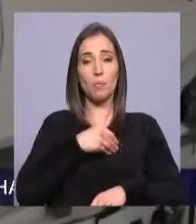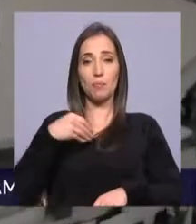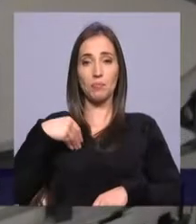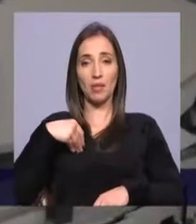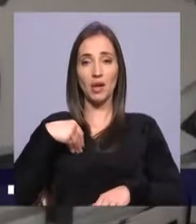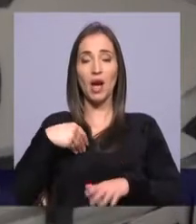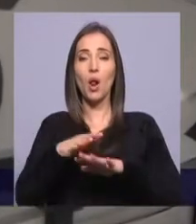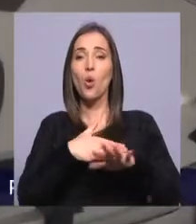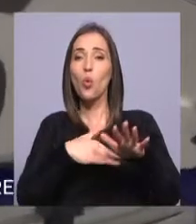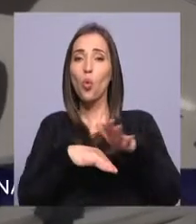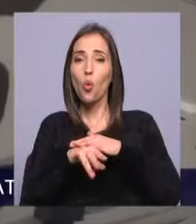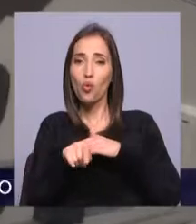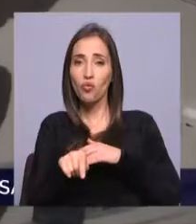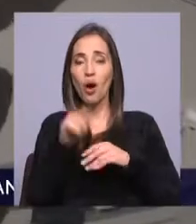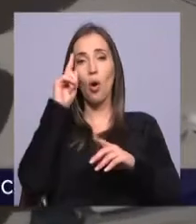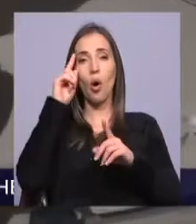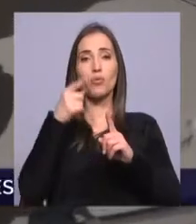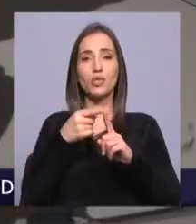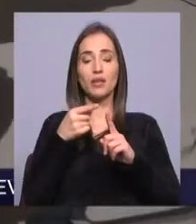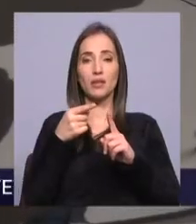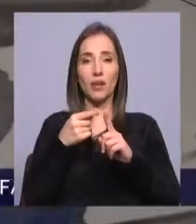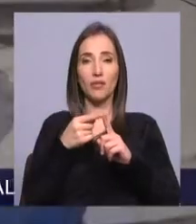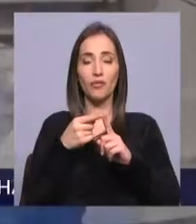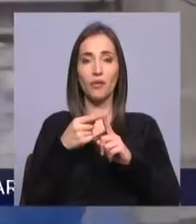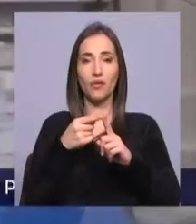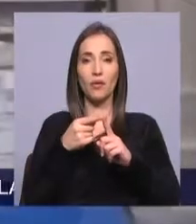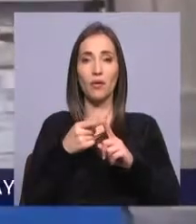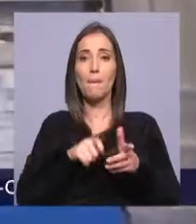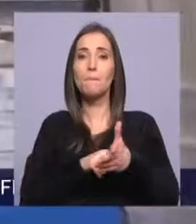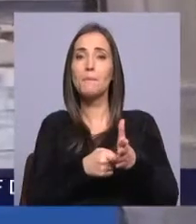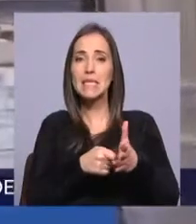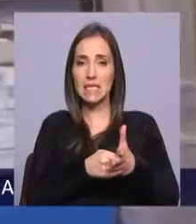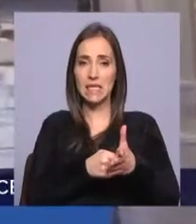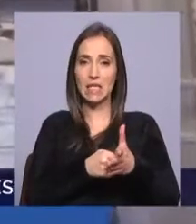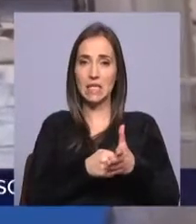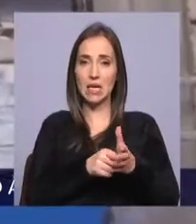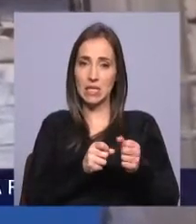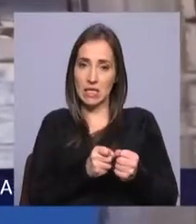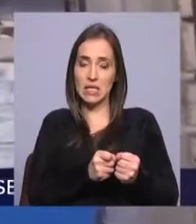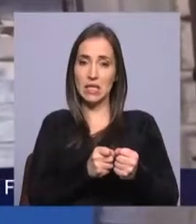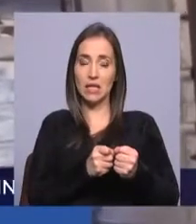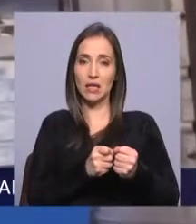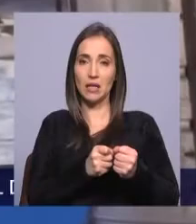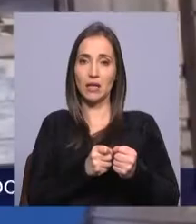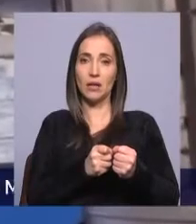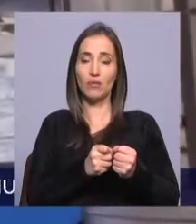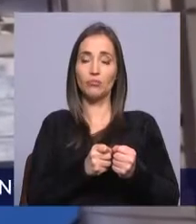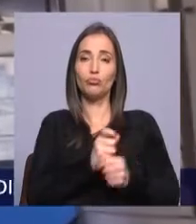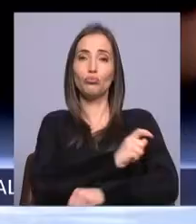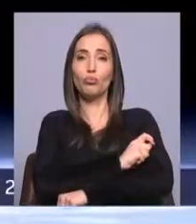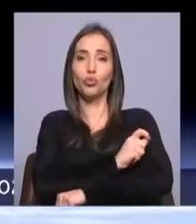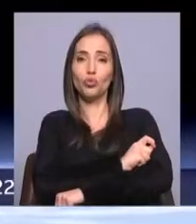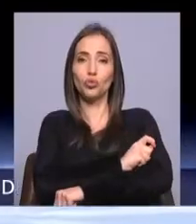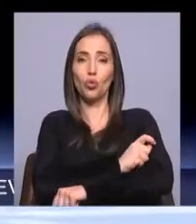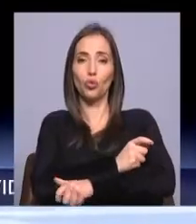essa luva? Utilizava pontos de pressão e de tensão e, no fundo, também músculos artificiais nessas mesmas